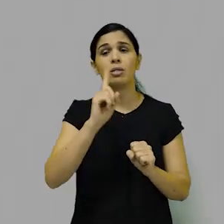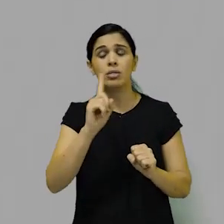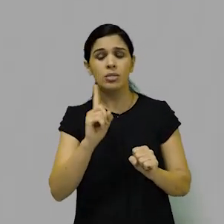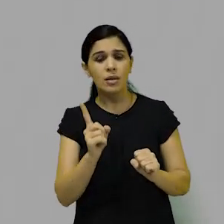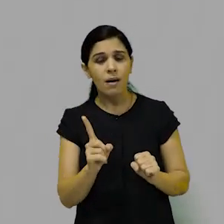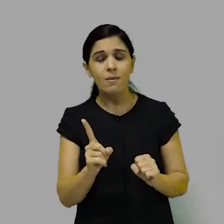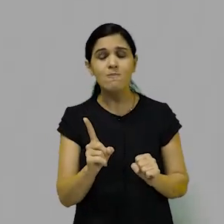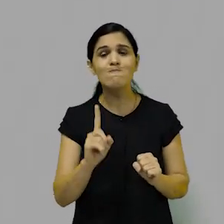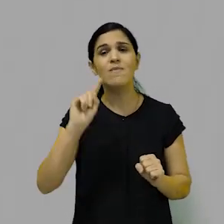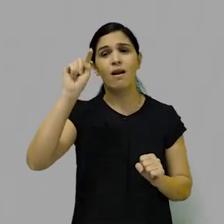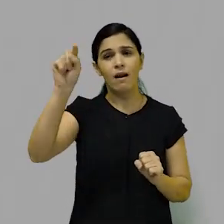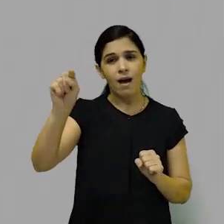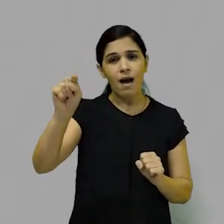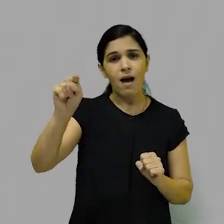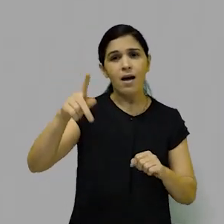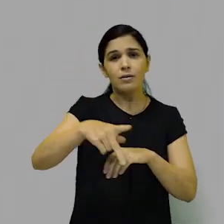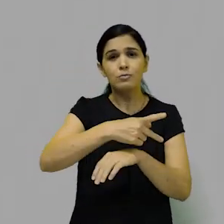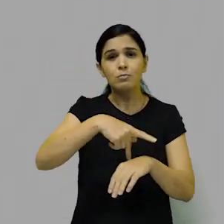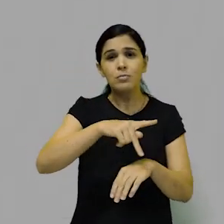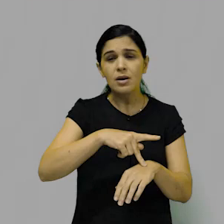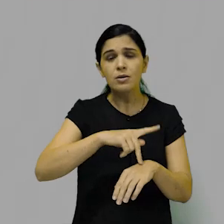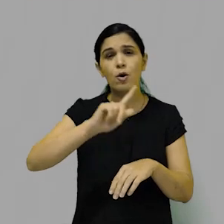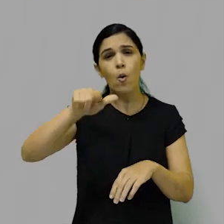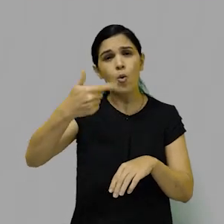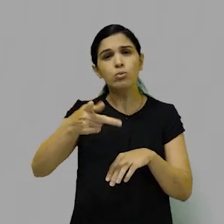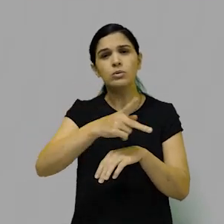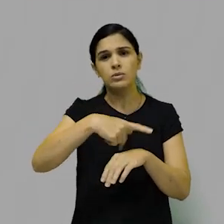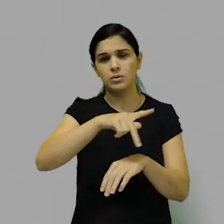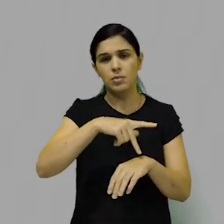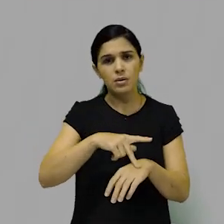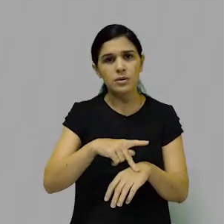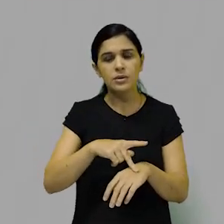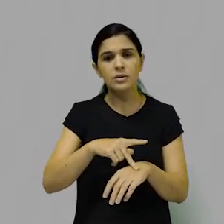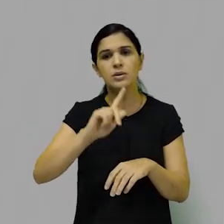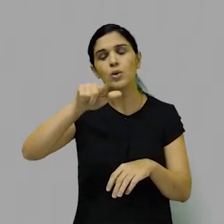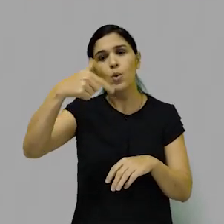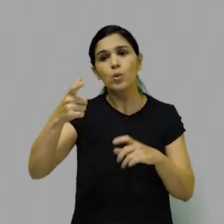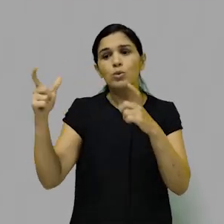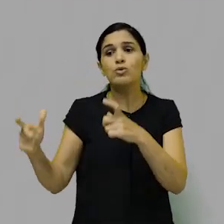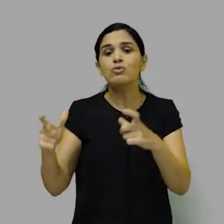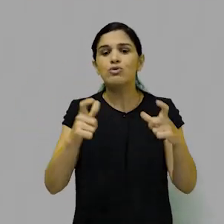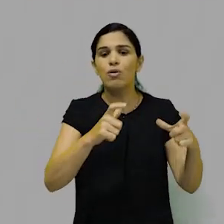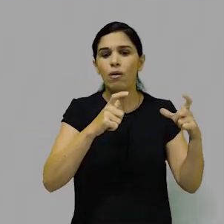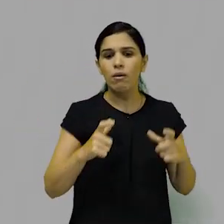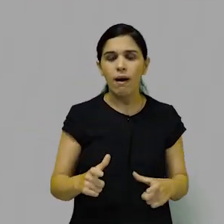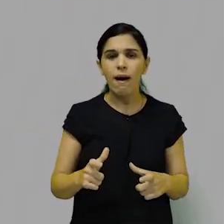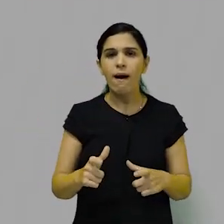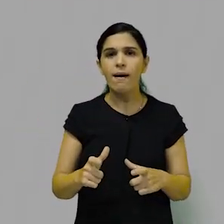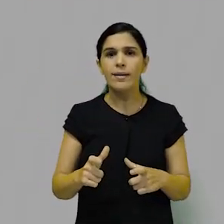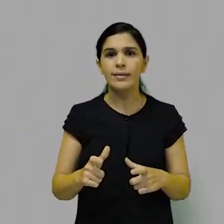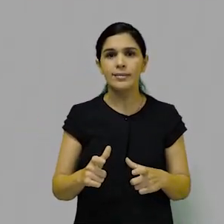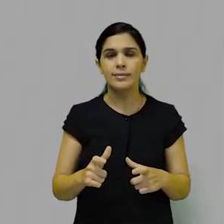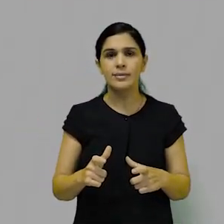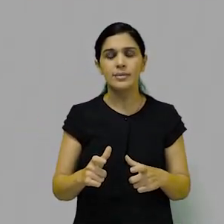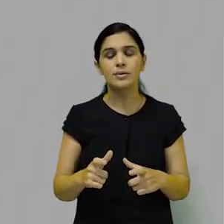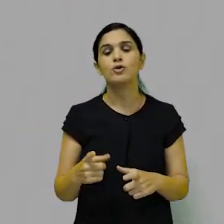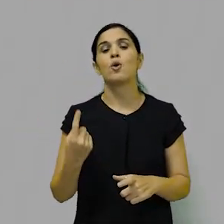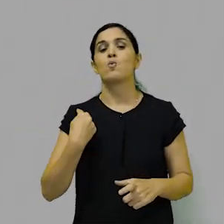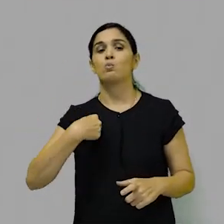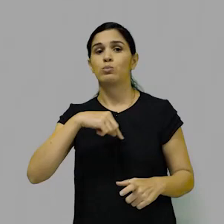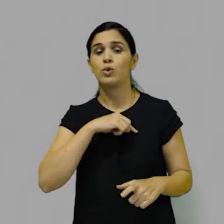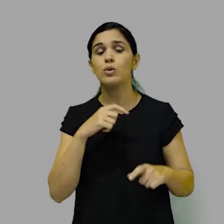subjetiva. Então, quando a gente utiliza essa palavra subjetiva, nós temos que respeitar